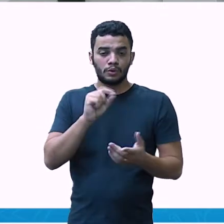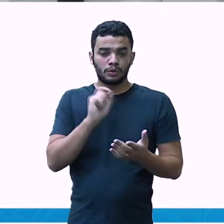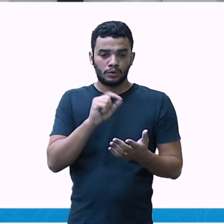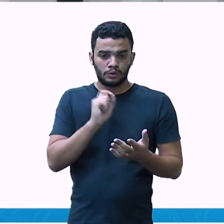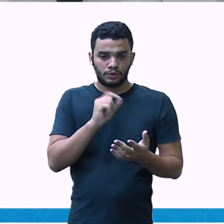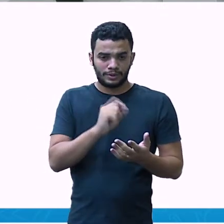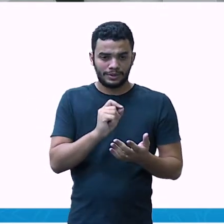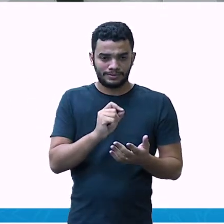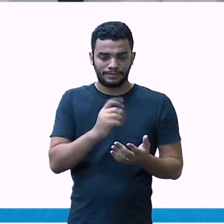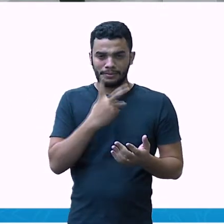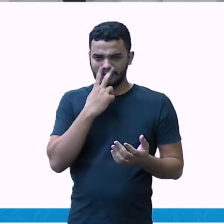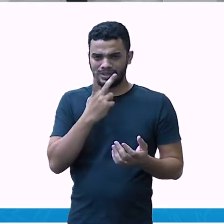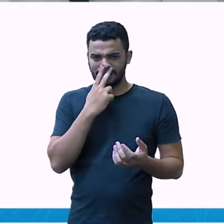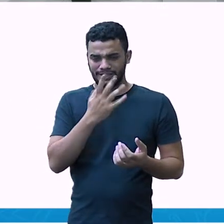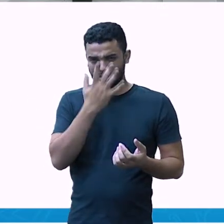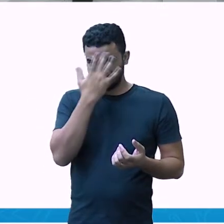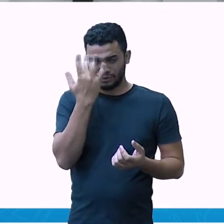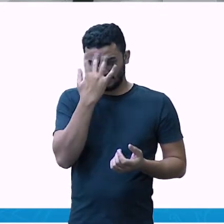optaram por futebol,